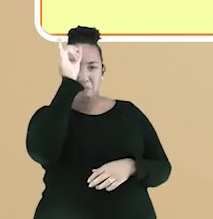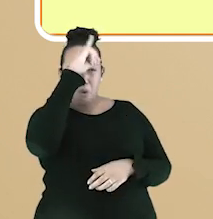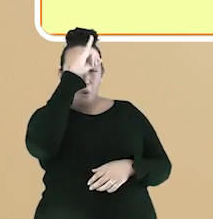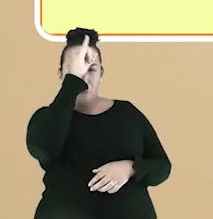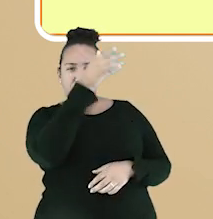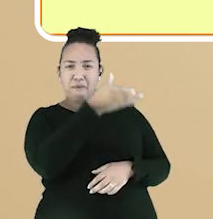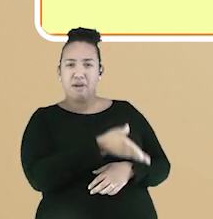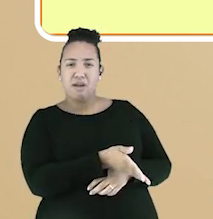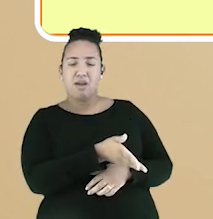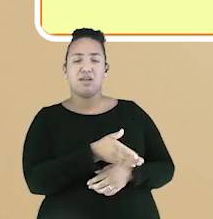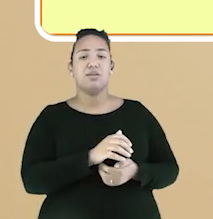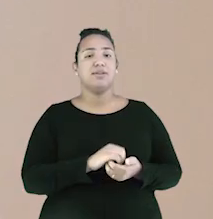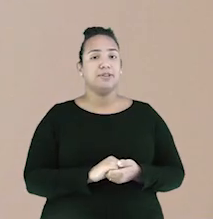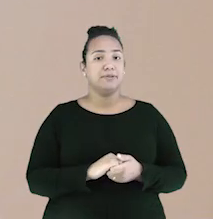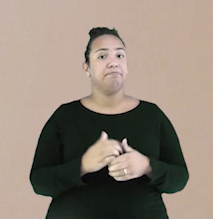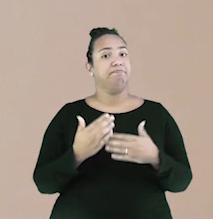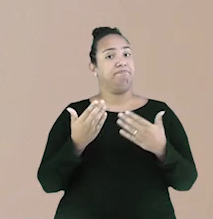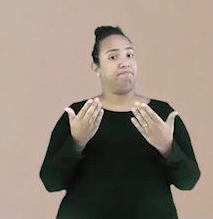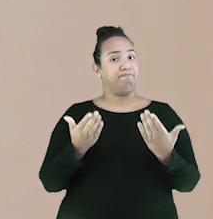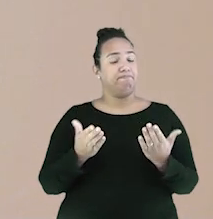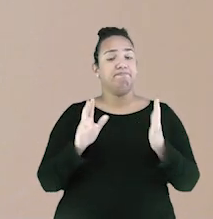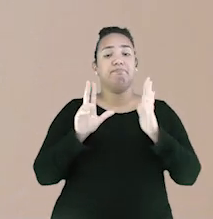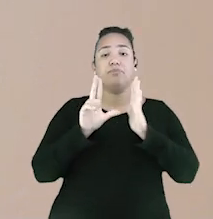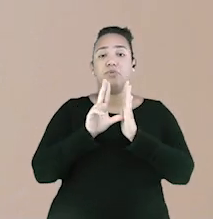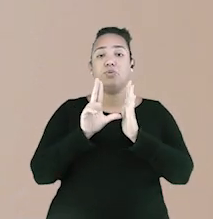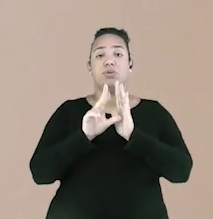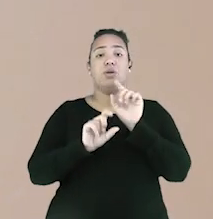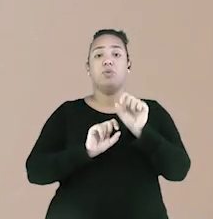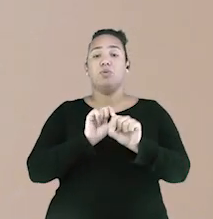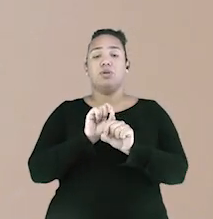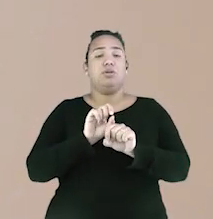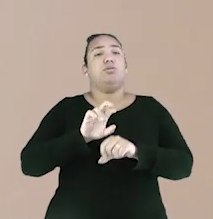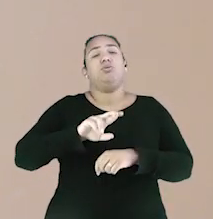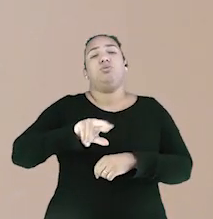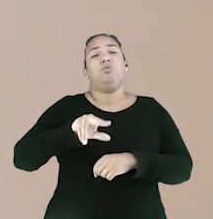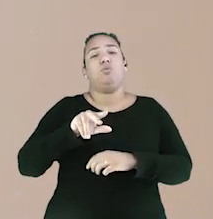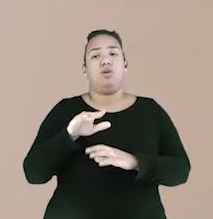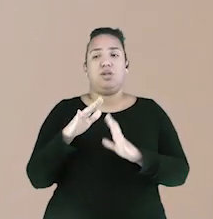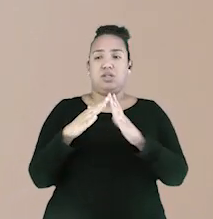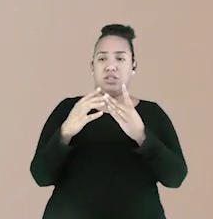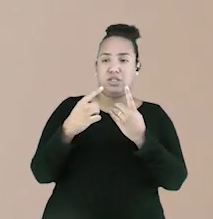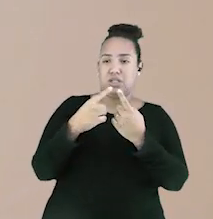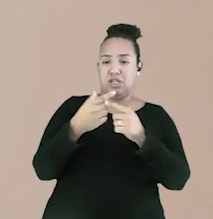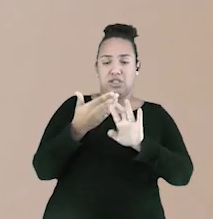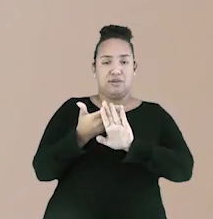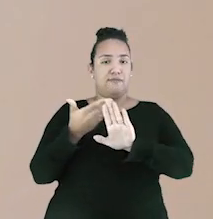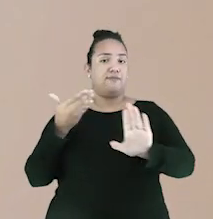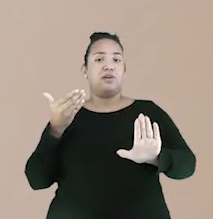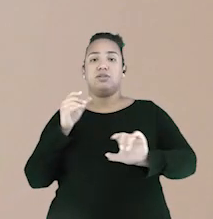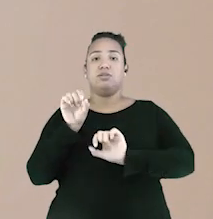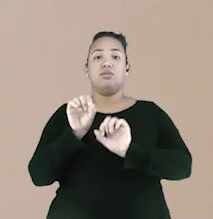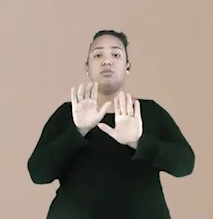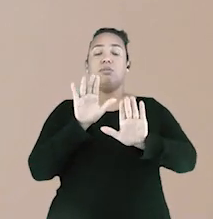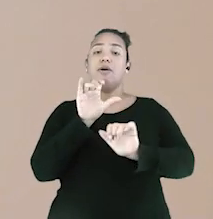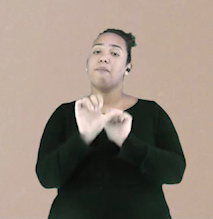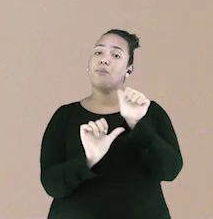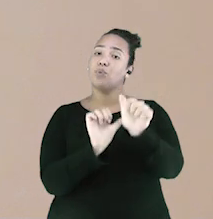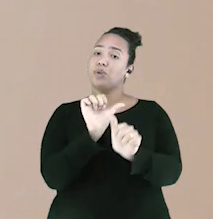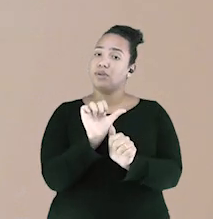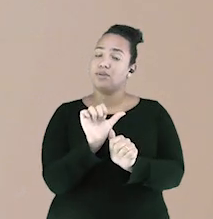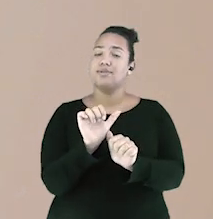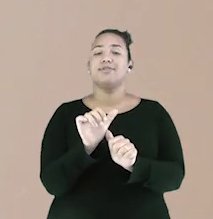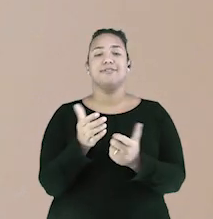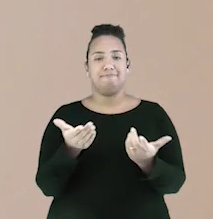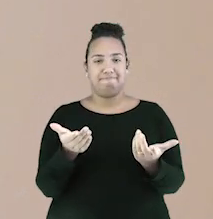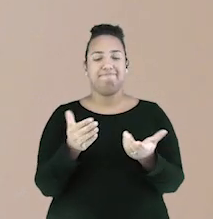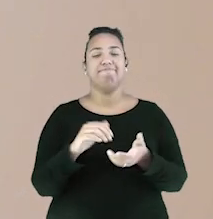práticas exercidas pela igreja, a intenção de Lutero não era romper as relações com a igreja, e sim reformá-la. Eis o